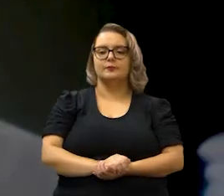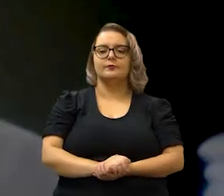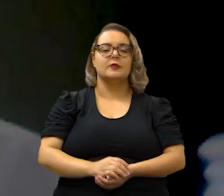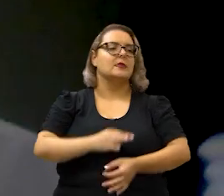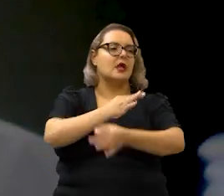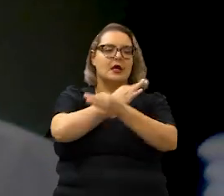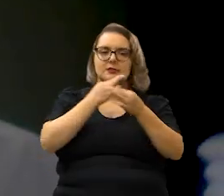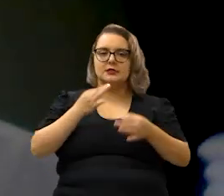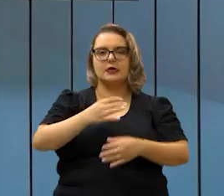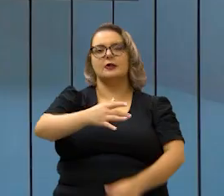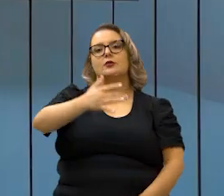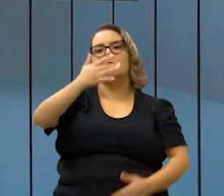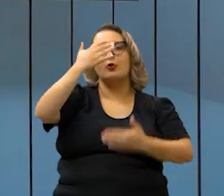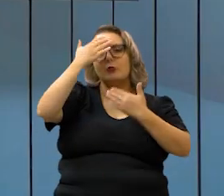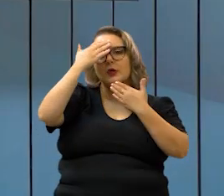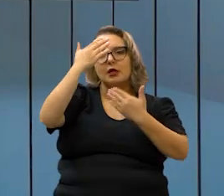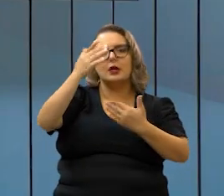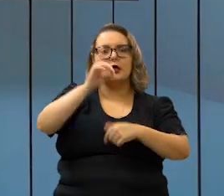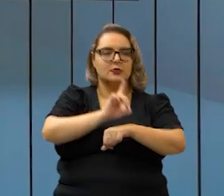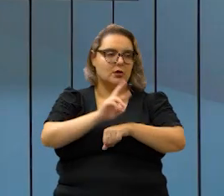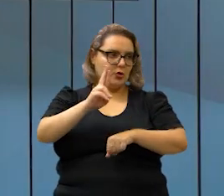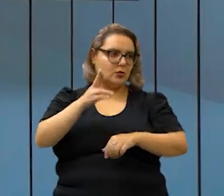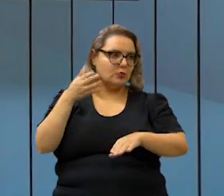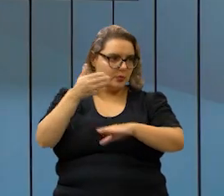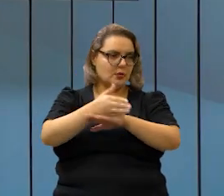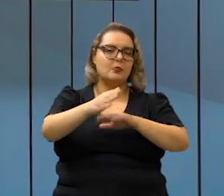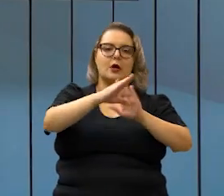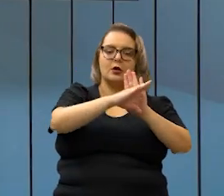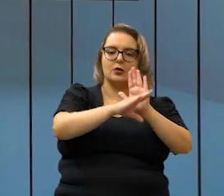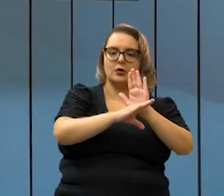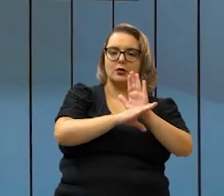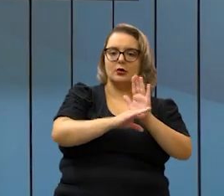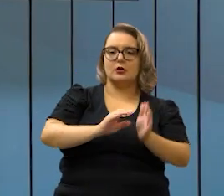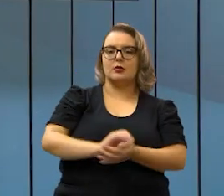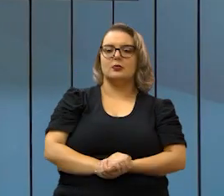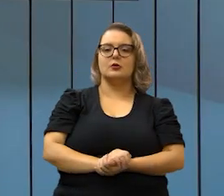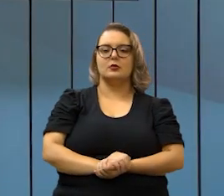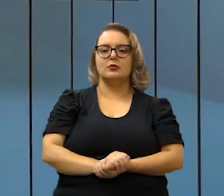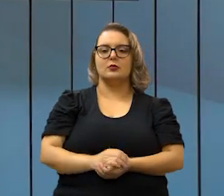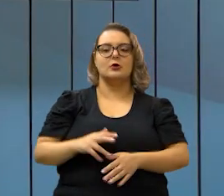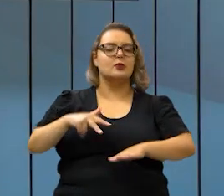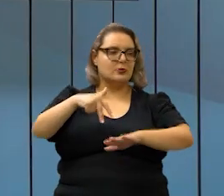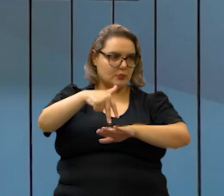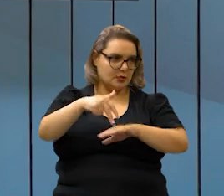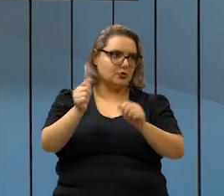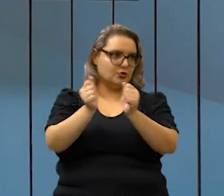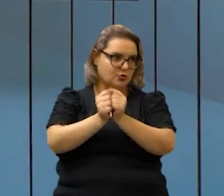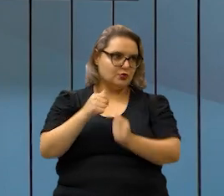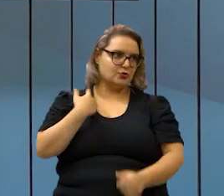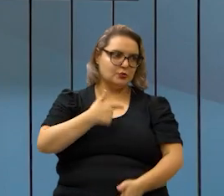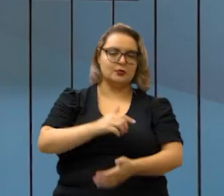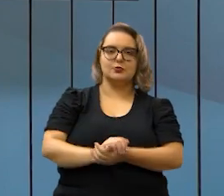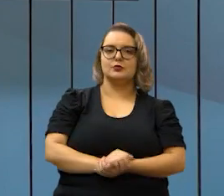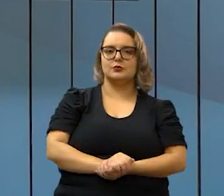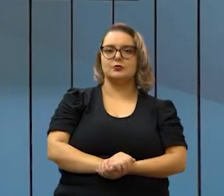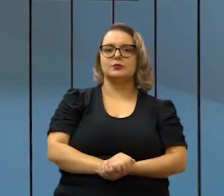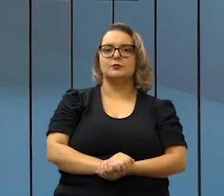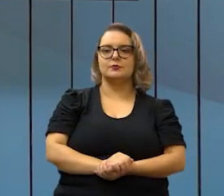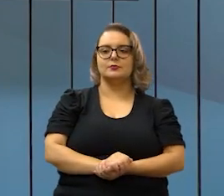Exatamente. Tá, joia. Muito obrigada pela sua participação aqui no nosso quadro, sua disposição em estar aqui